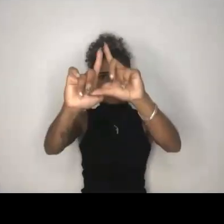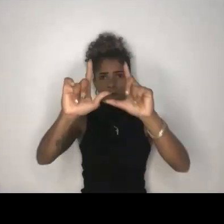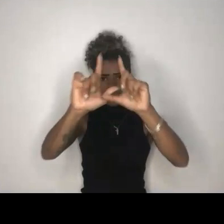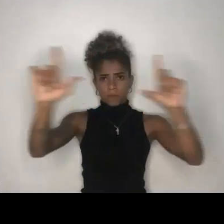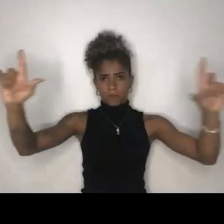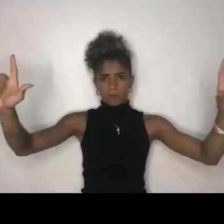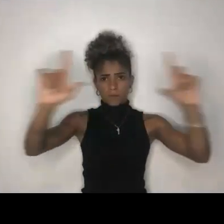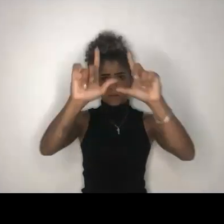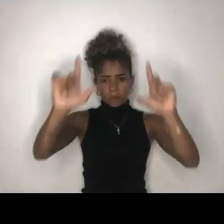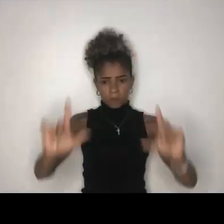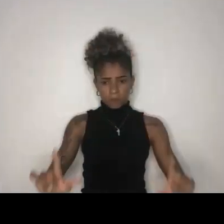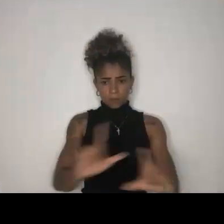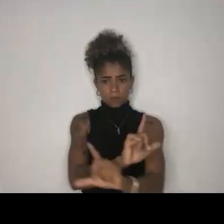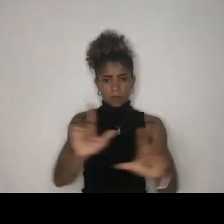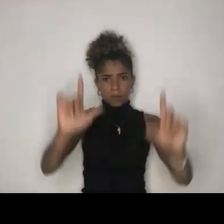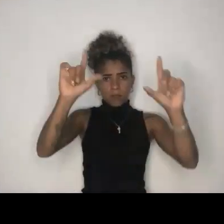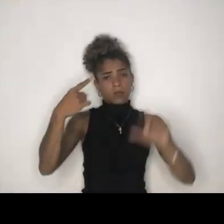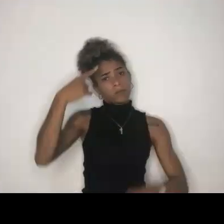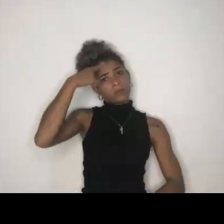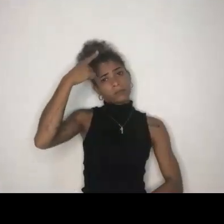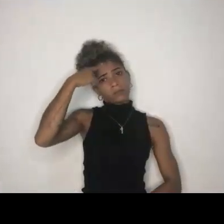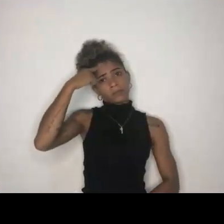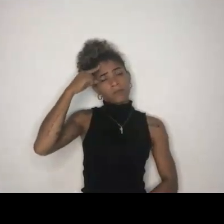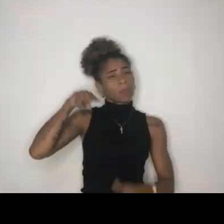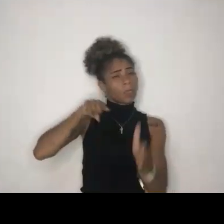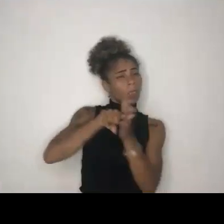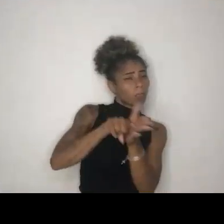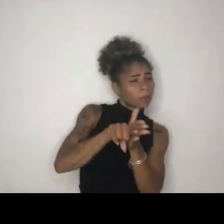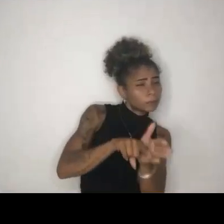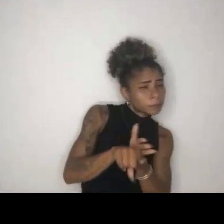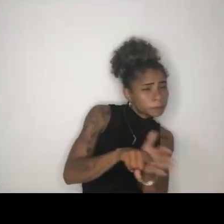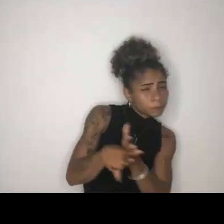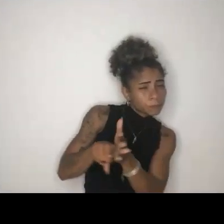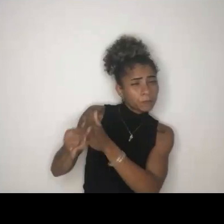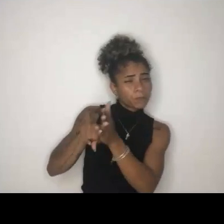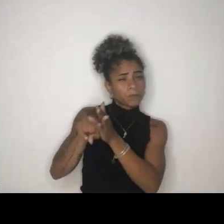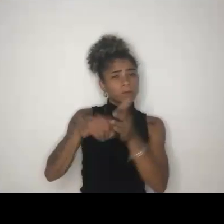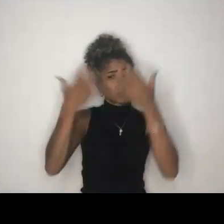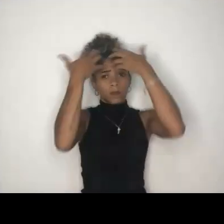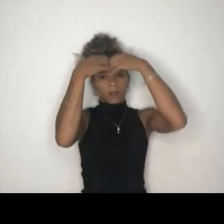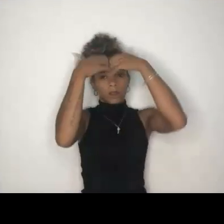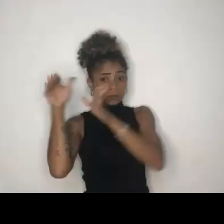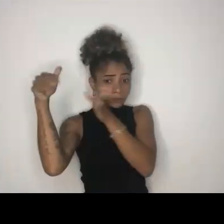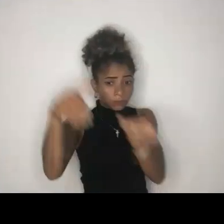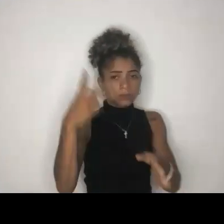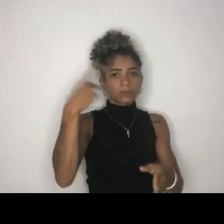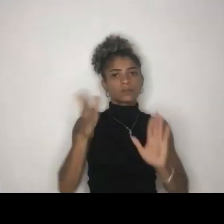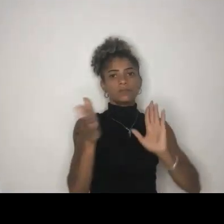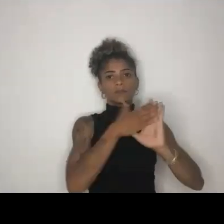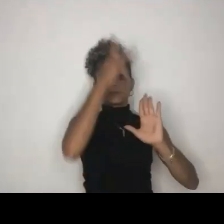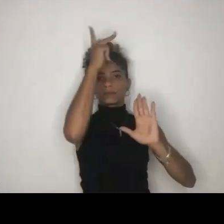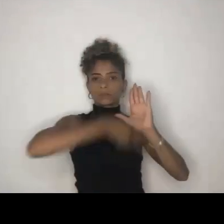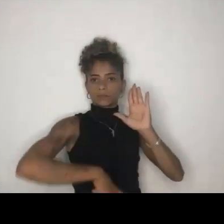eu comecei a fazer então eu tenho uma mente muito investigativa e eu coloco ela em função desse projeto de